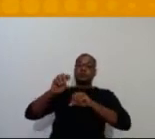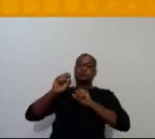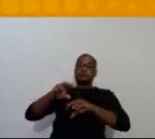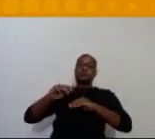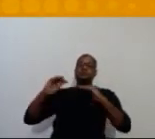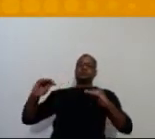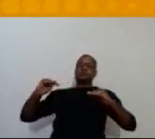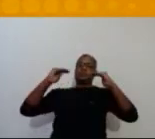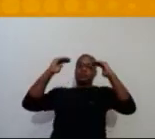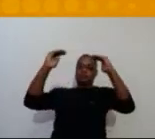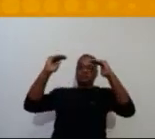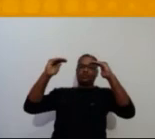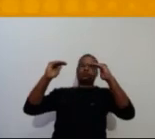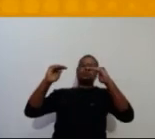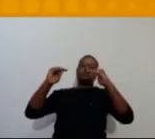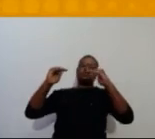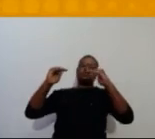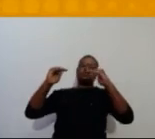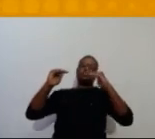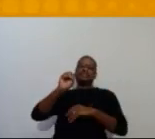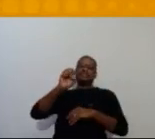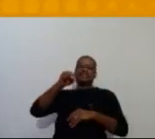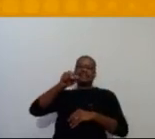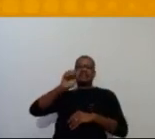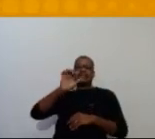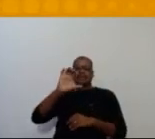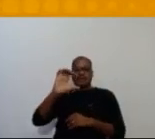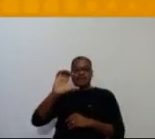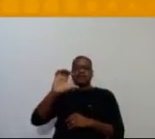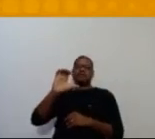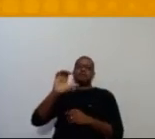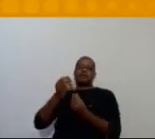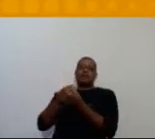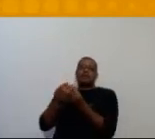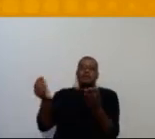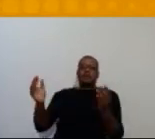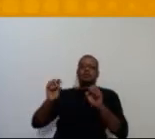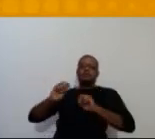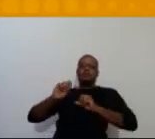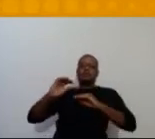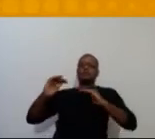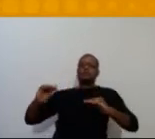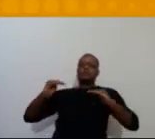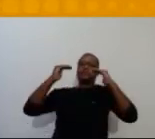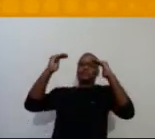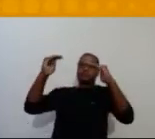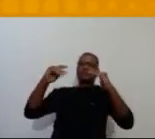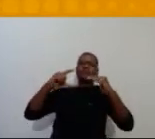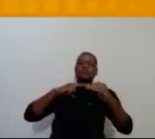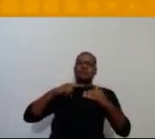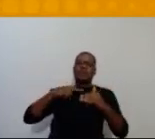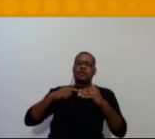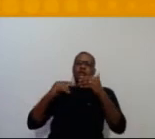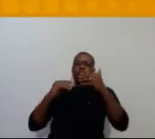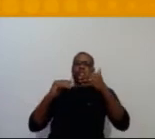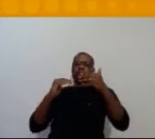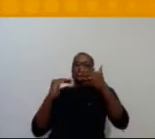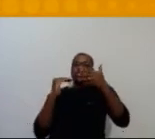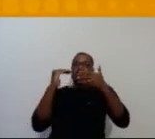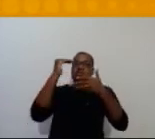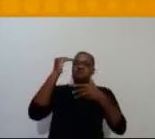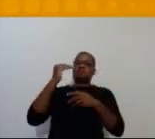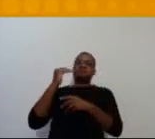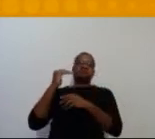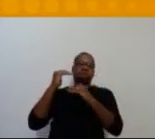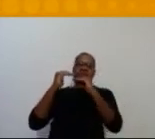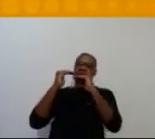SENAC oferece é uma educação superior que tem um nível mais alto. O Centro Universitário do SENAC São Paulo, que é responsável pela educação superior à distância, ele recebeu